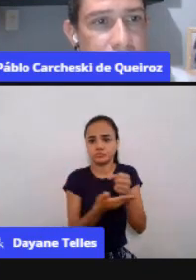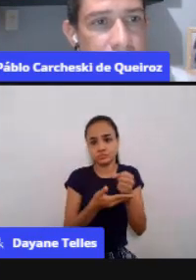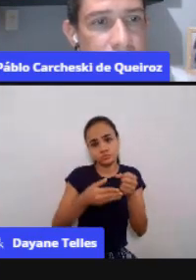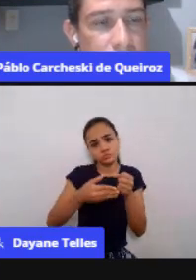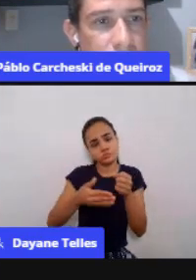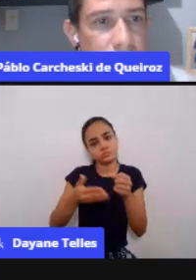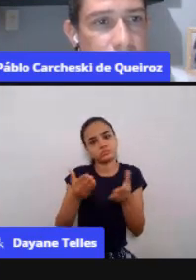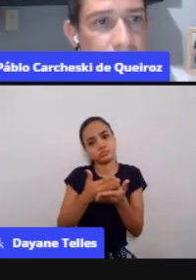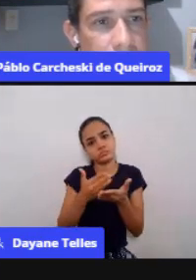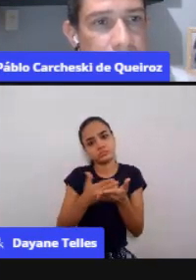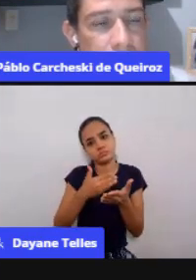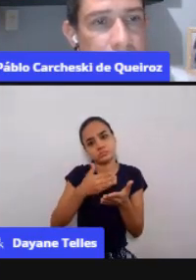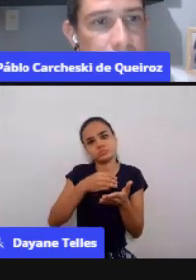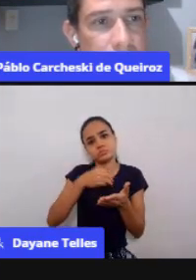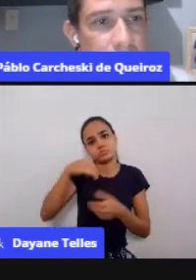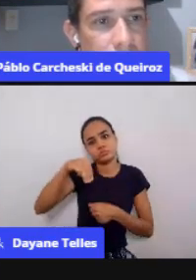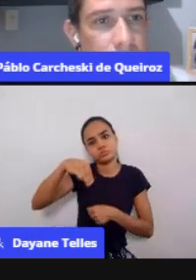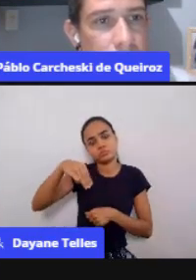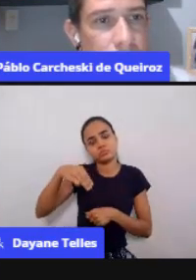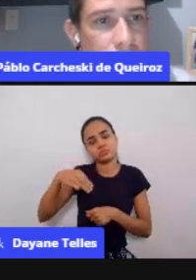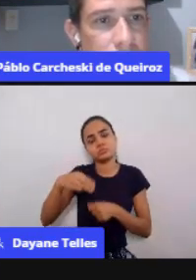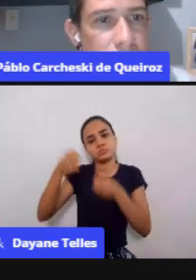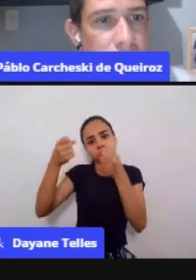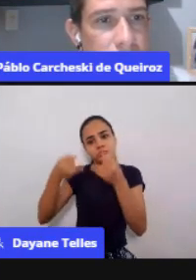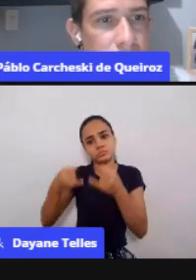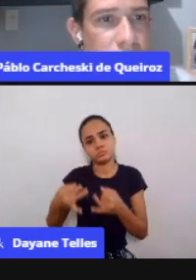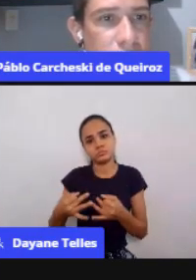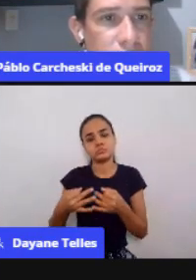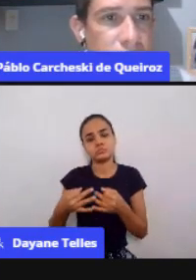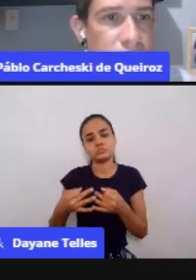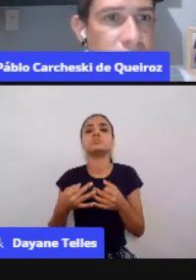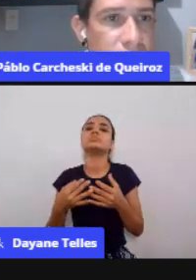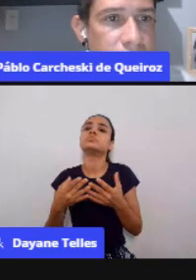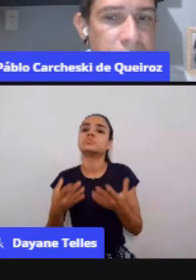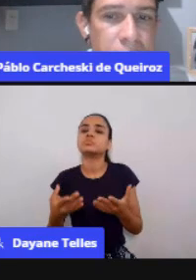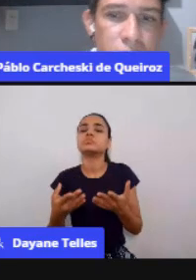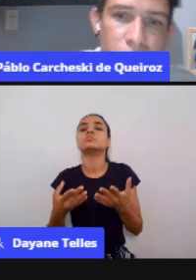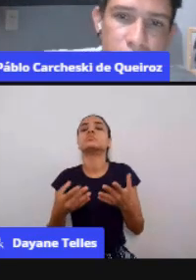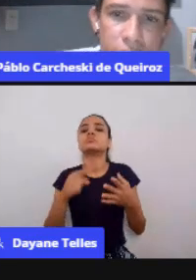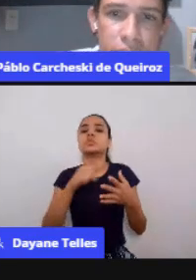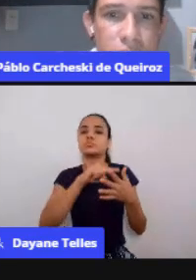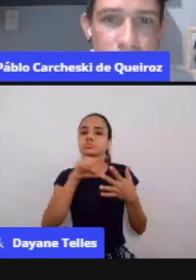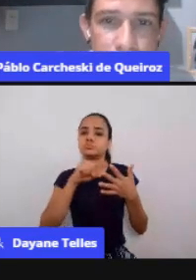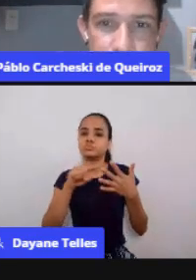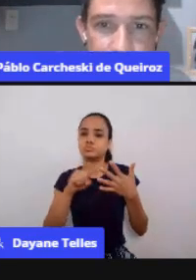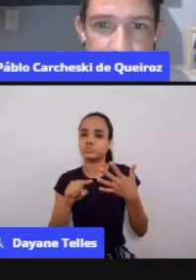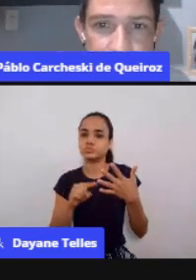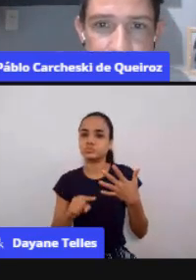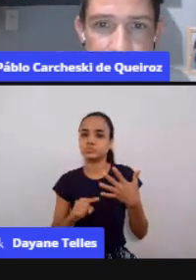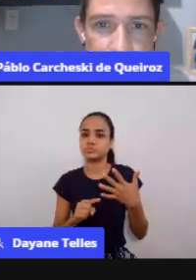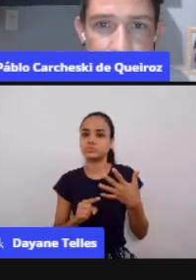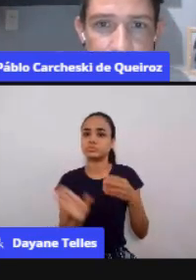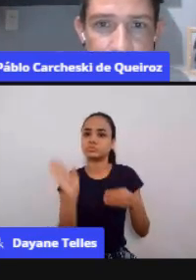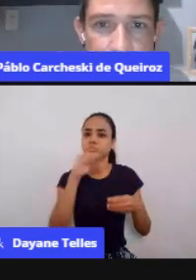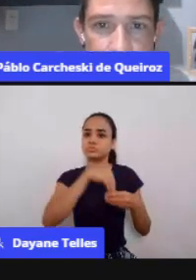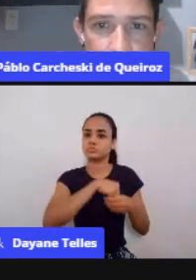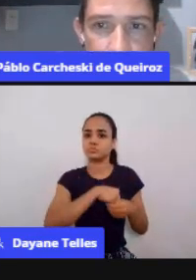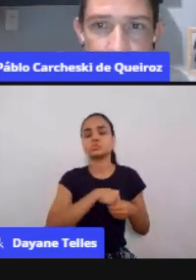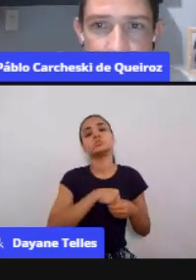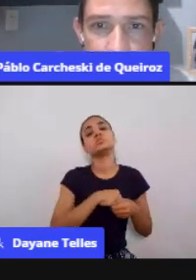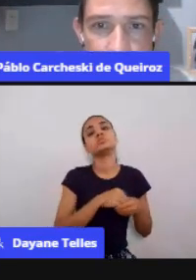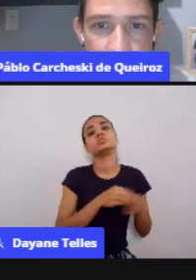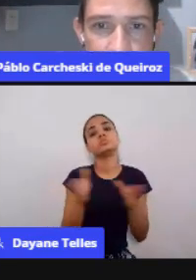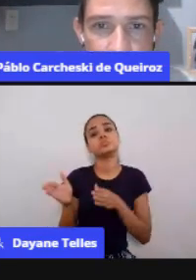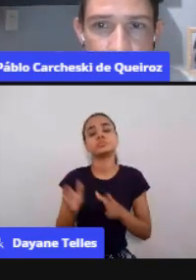presentes e peço que passe o próximo slide, por gentileza. Ok, Aguinaldo. Obrigado.